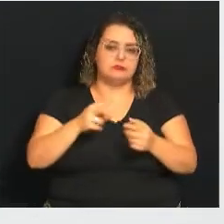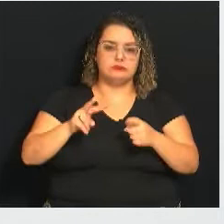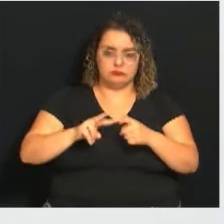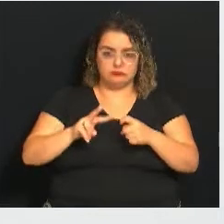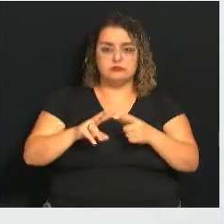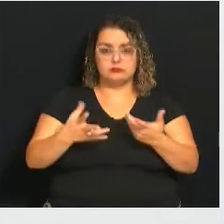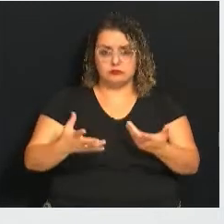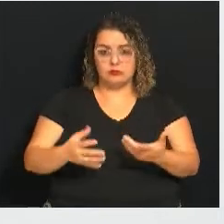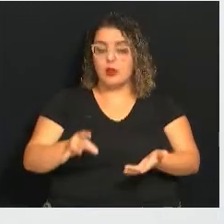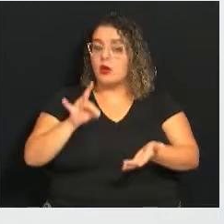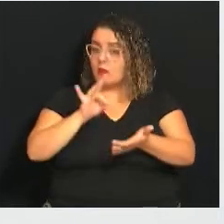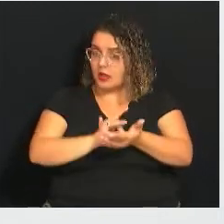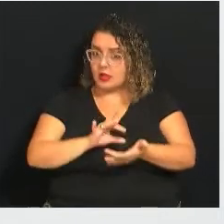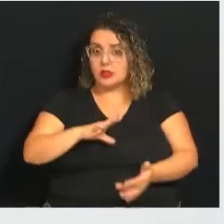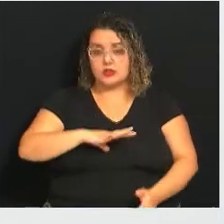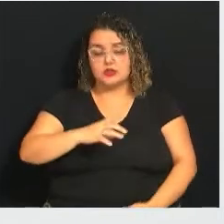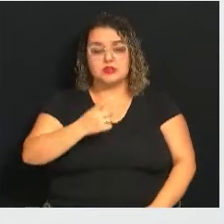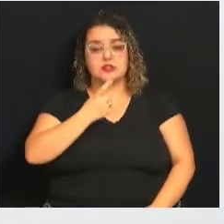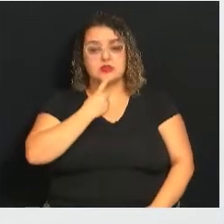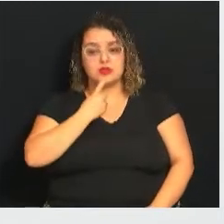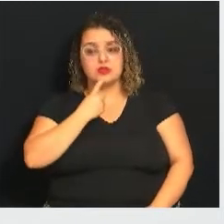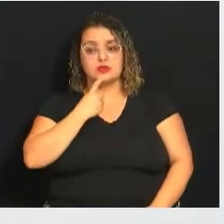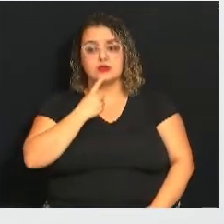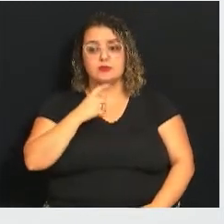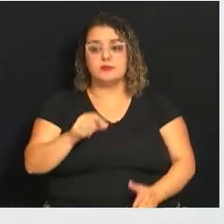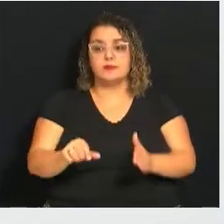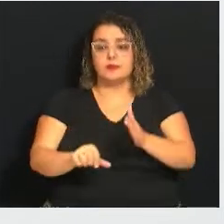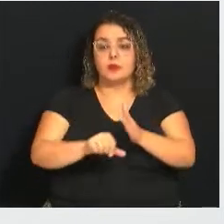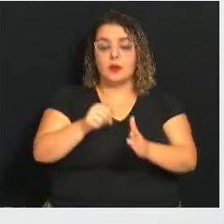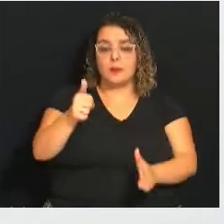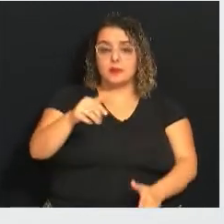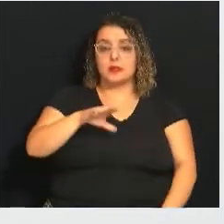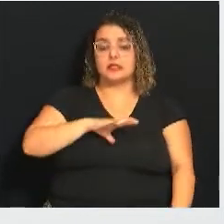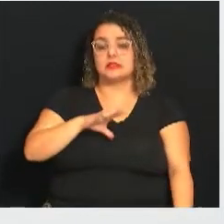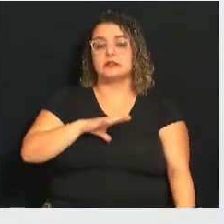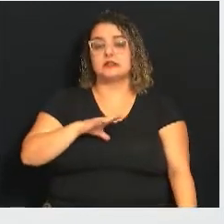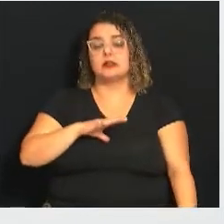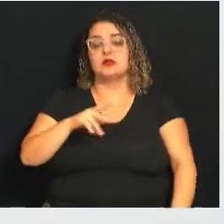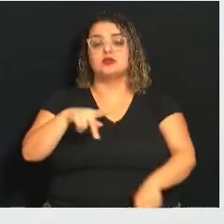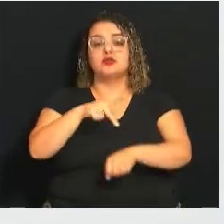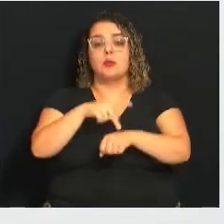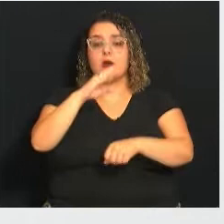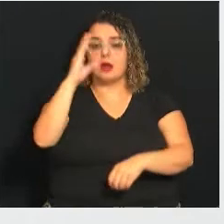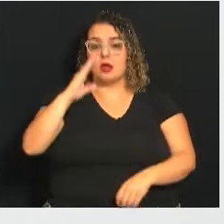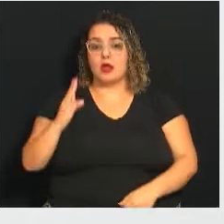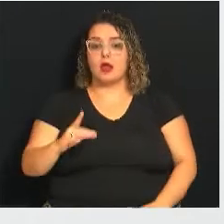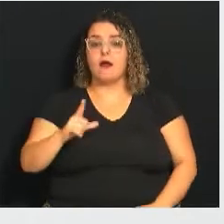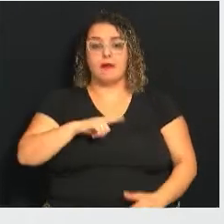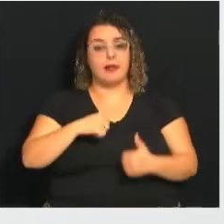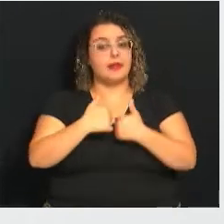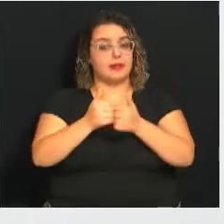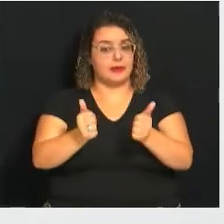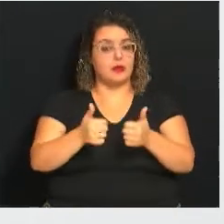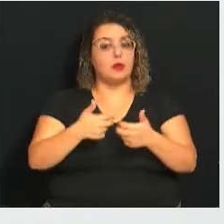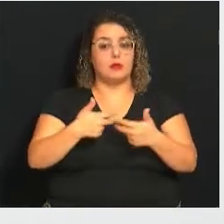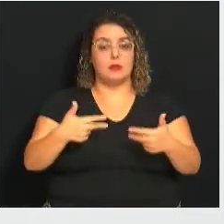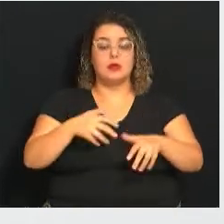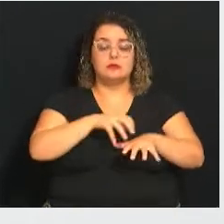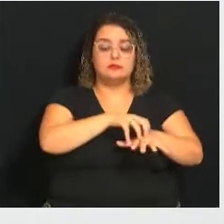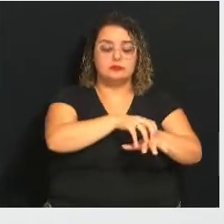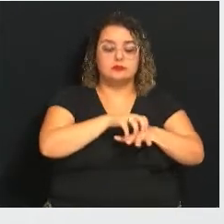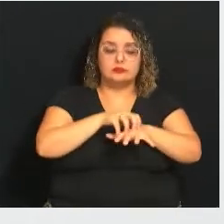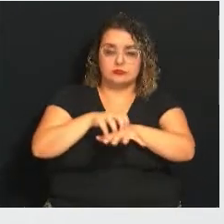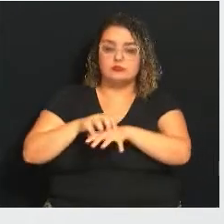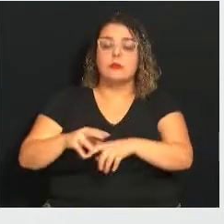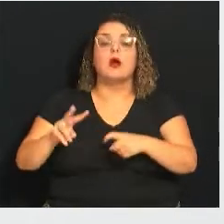da cidade de Campinas a primeira cidade do país a ter uma boa tório veterinário móvel e é uma